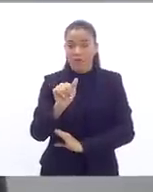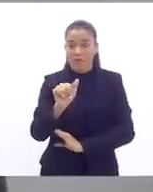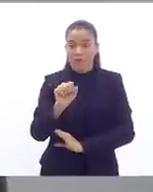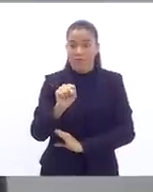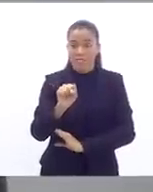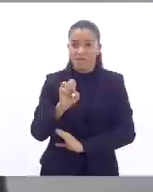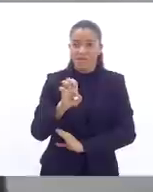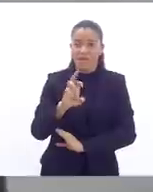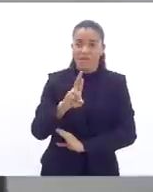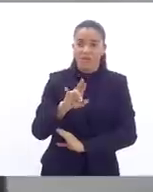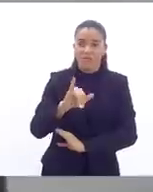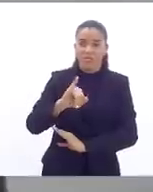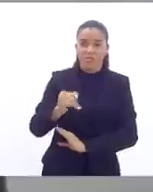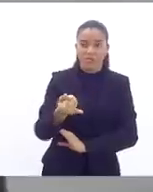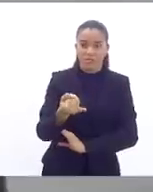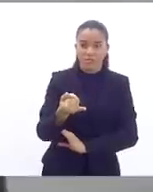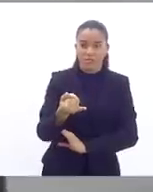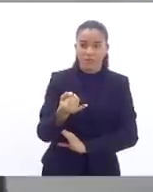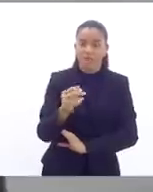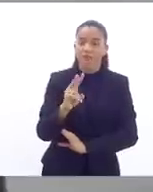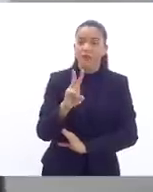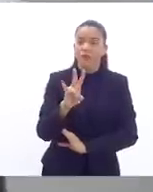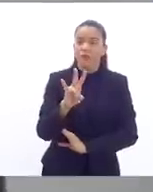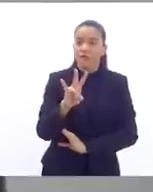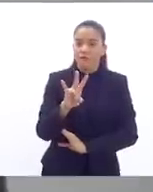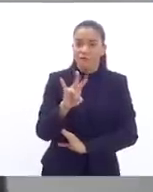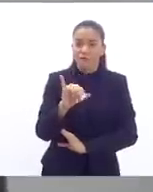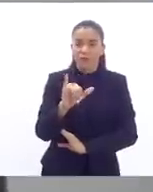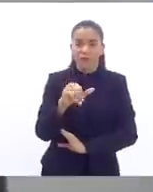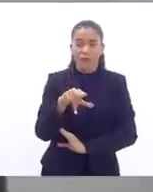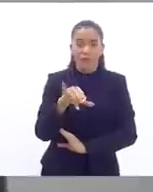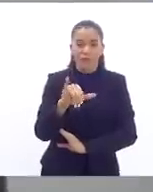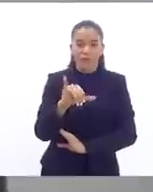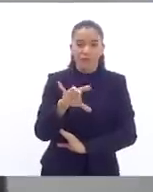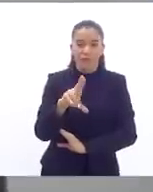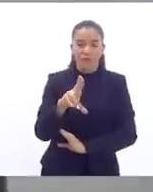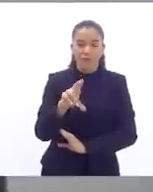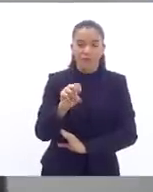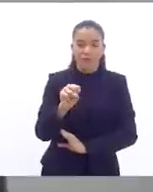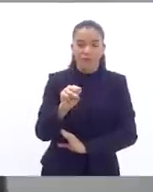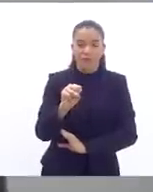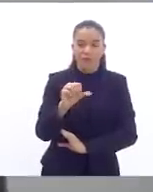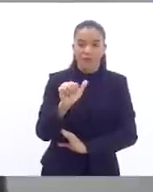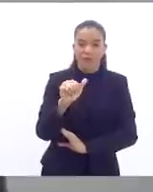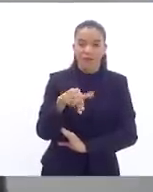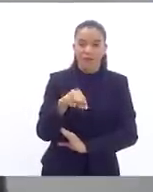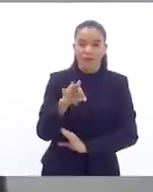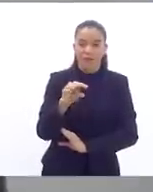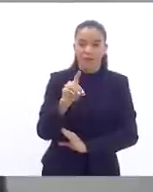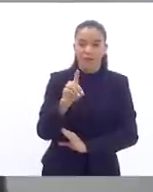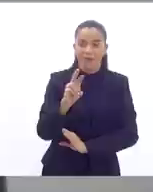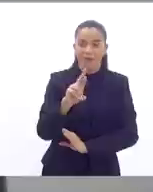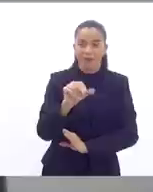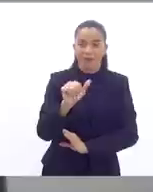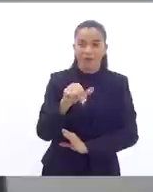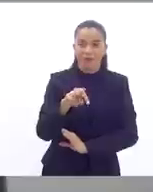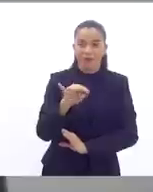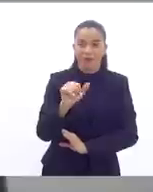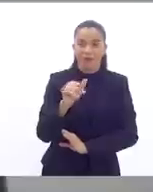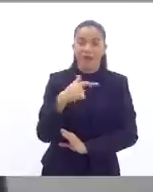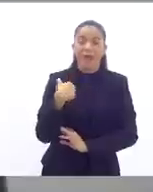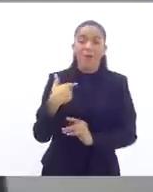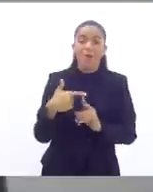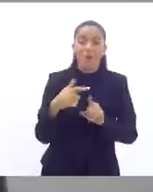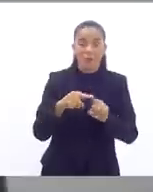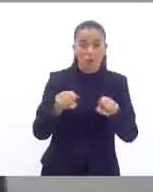de quem ministra Andrade Ah meu tá aqui Luiz Francisco aqui